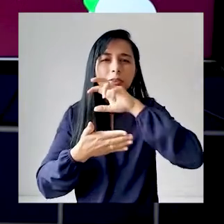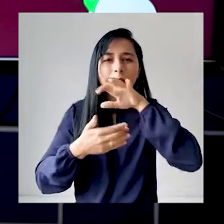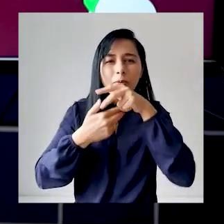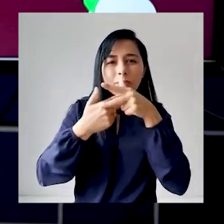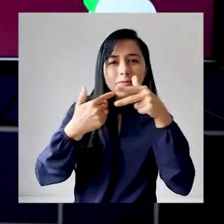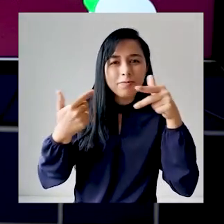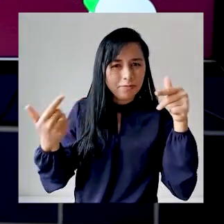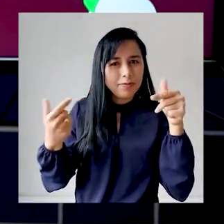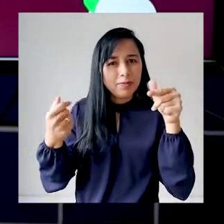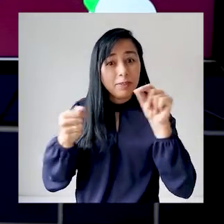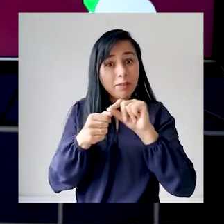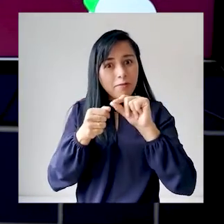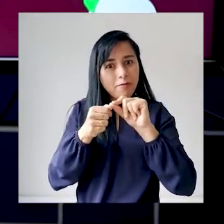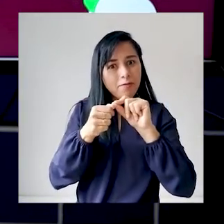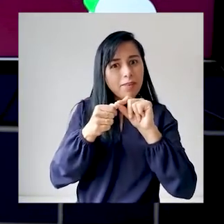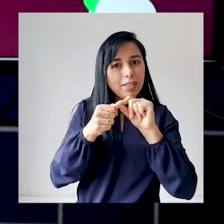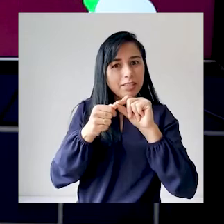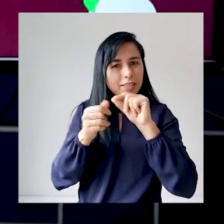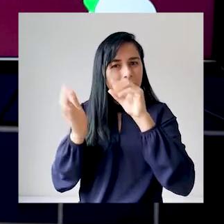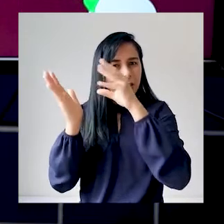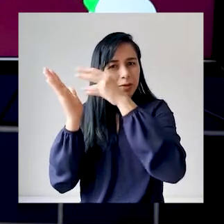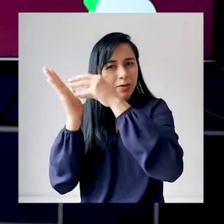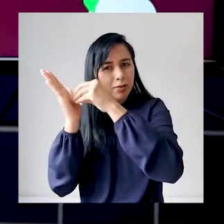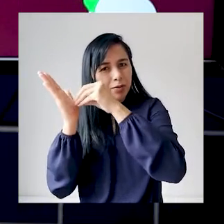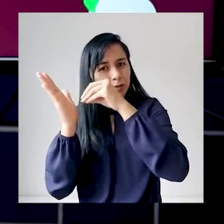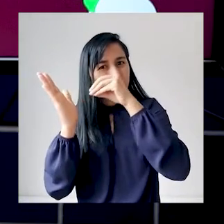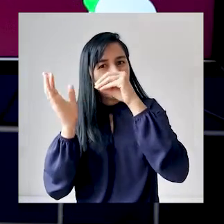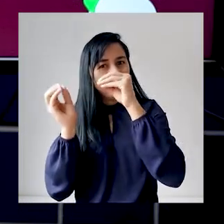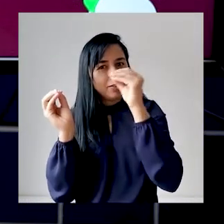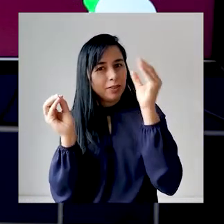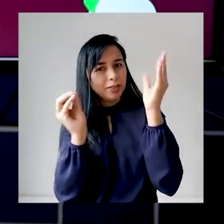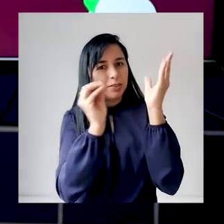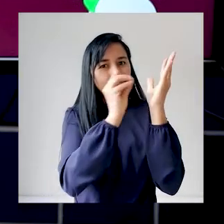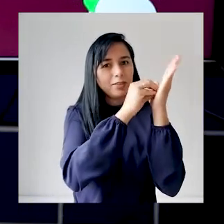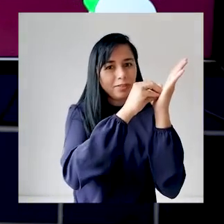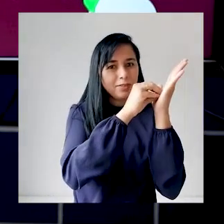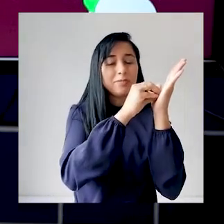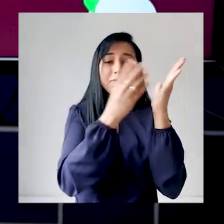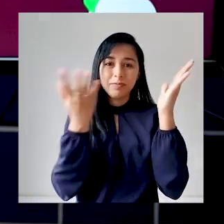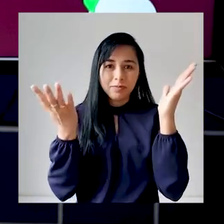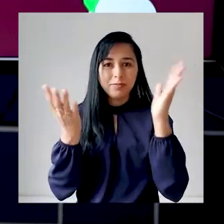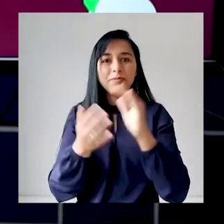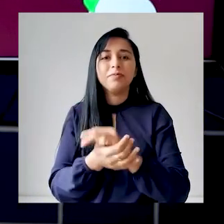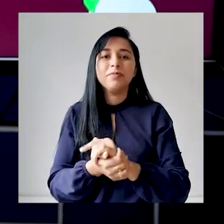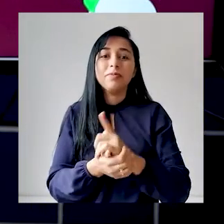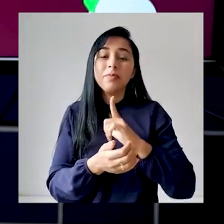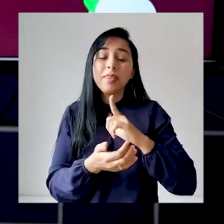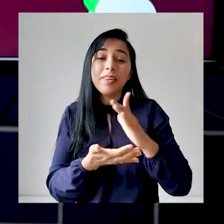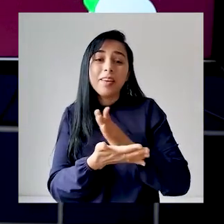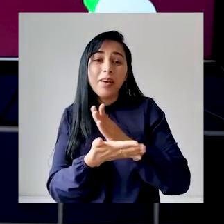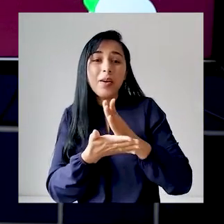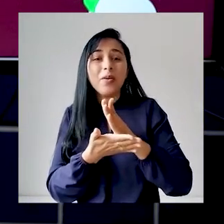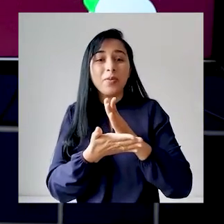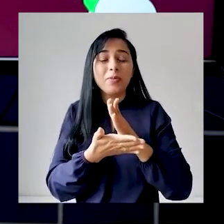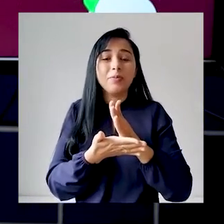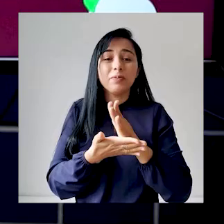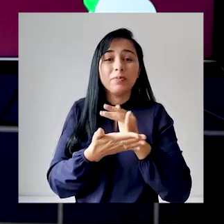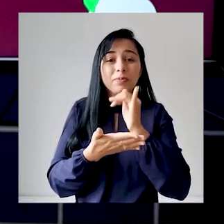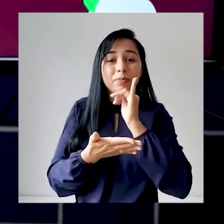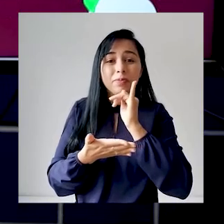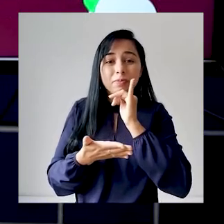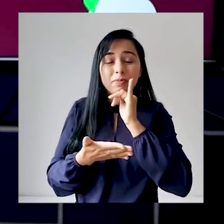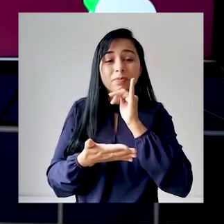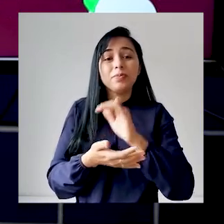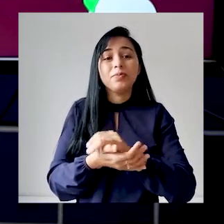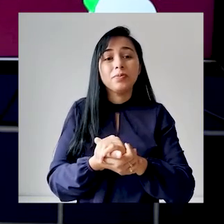polinizadores. Quem são os polinizadores? São animais que se alimentam do